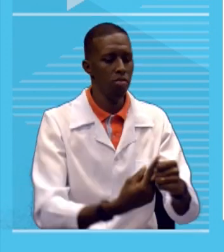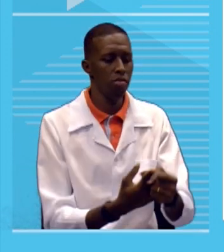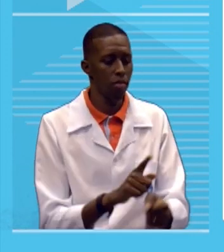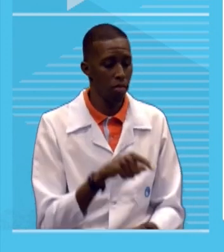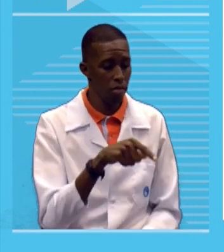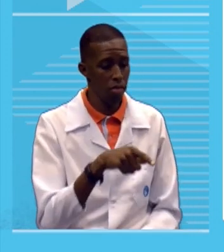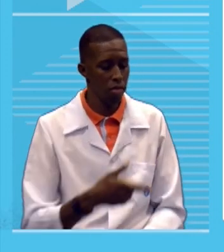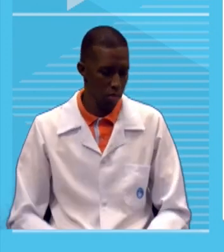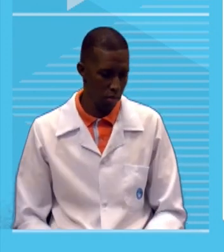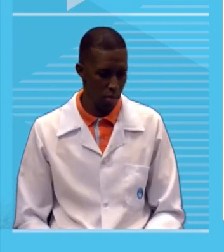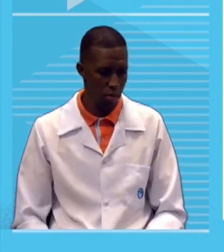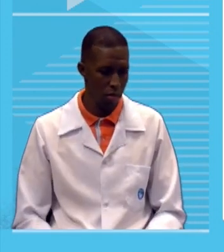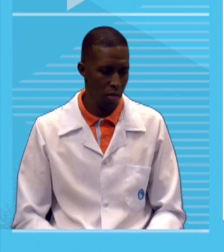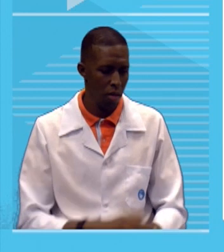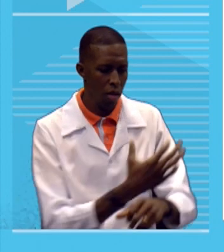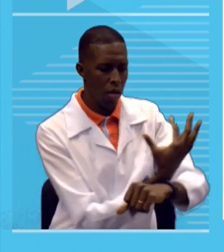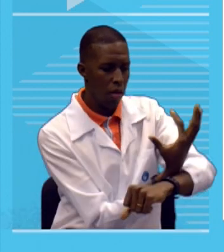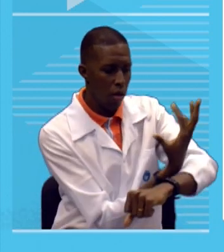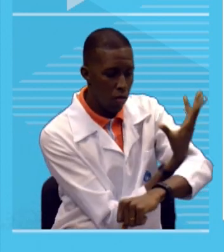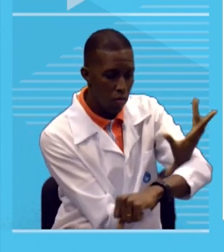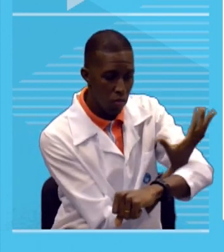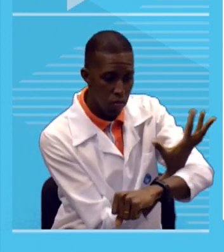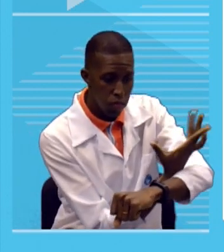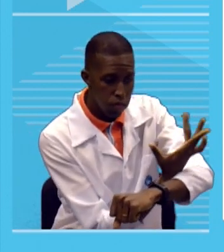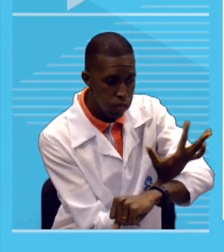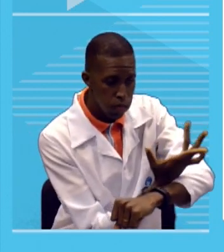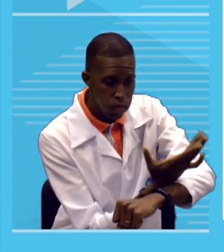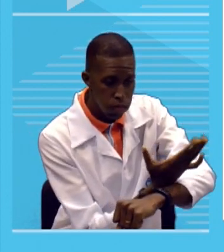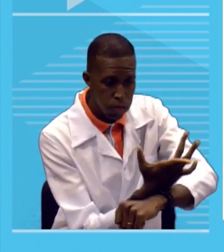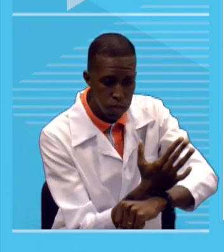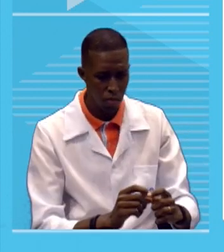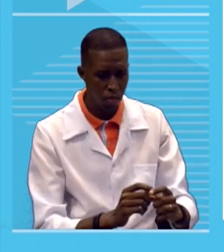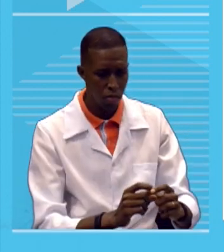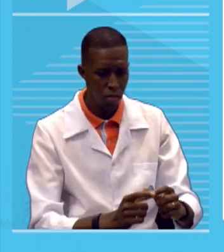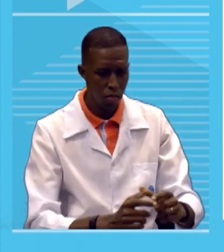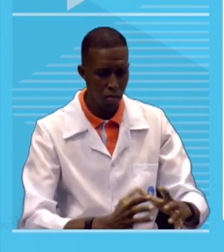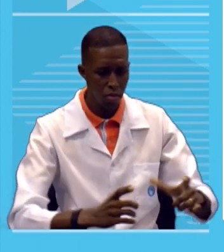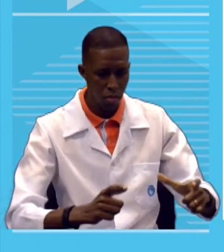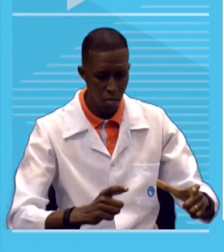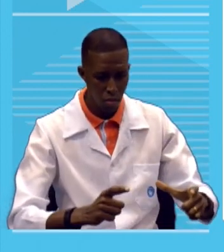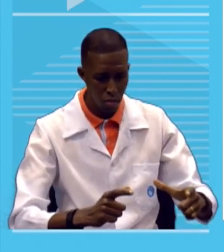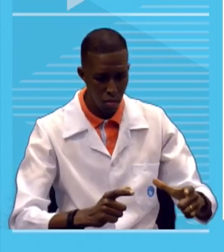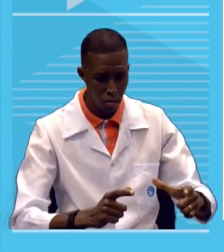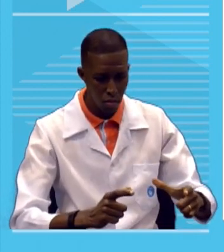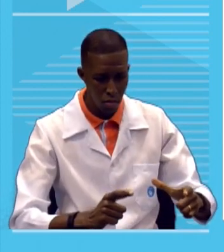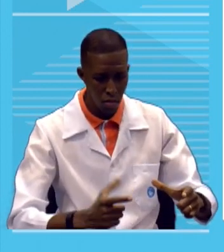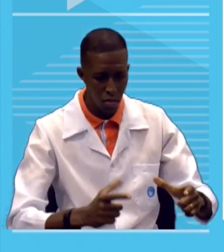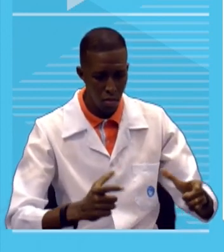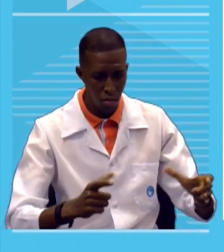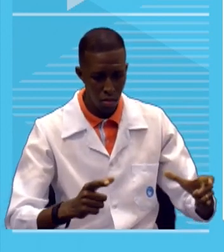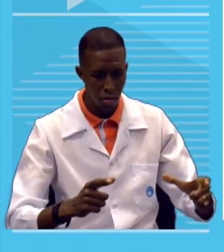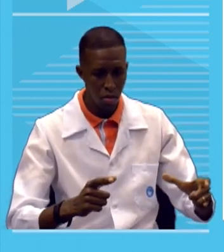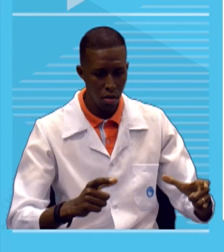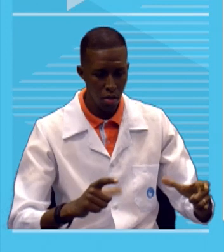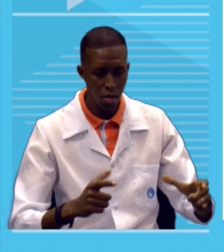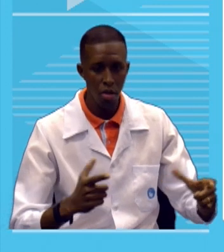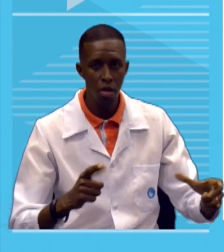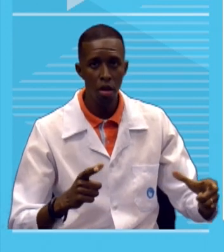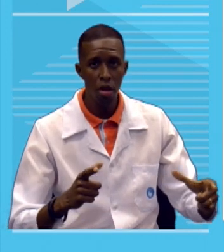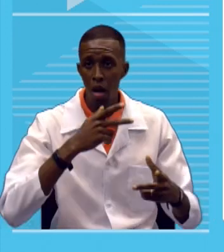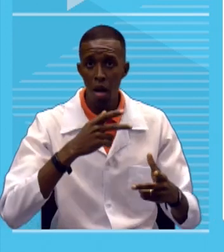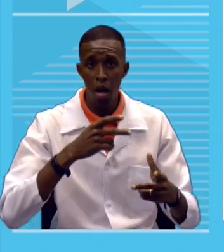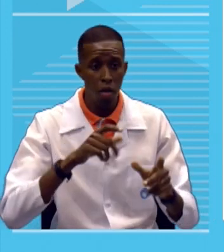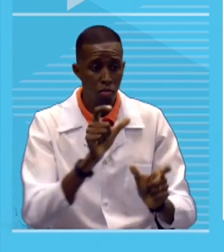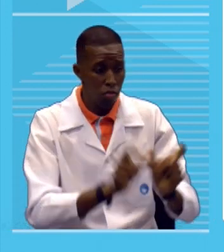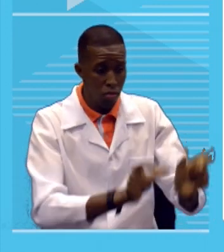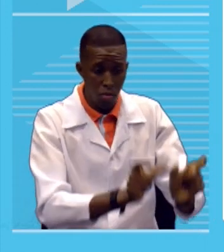mas não eram planejadas, não foi uma urbanização planejada. É claro que nós tivemos cidades planejadas no Brasil. A